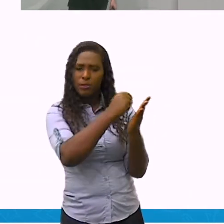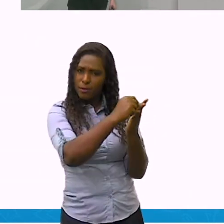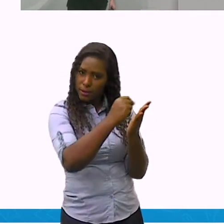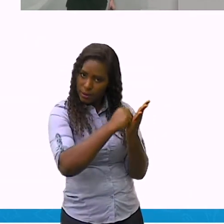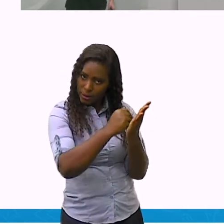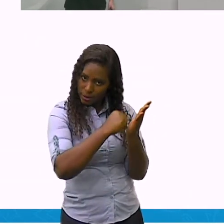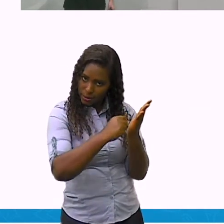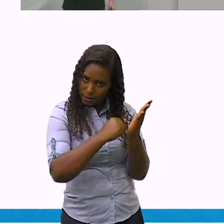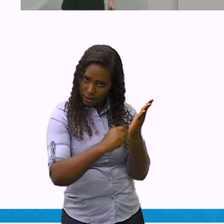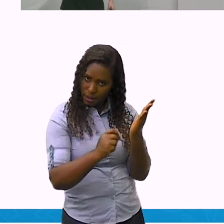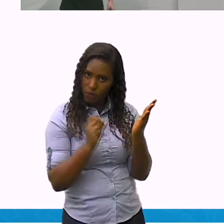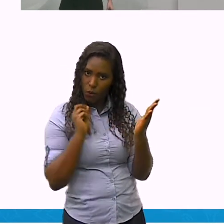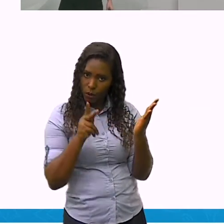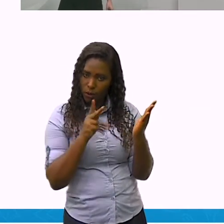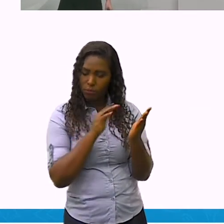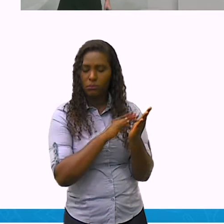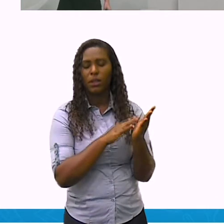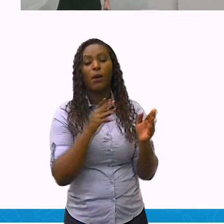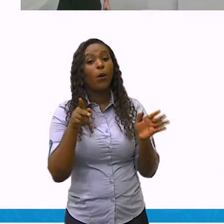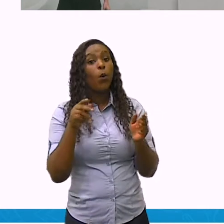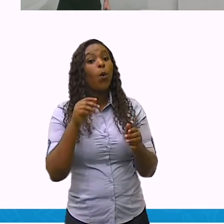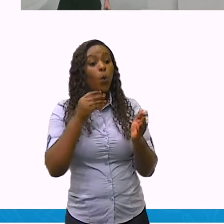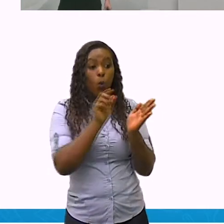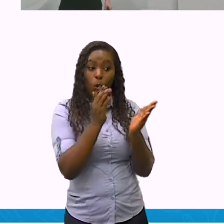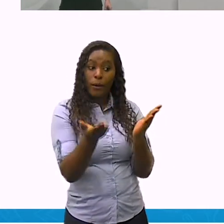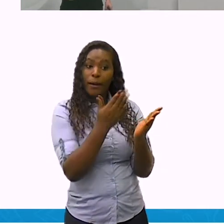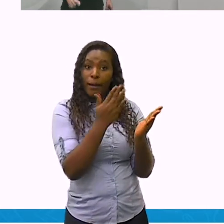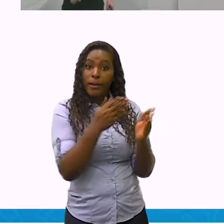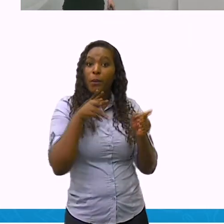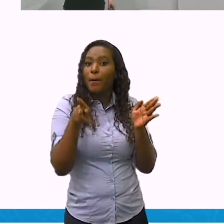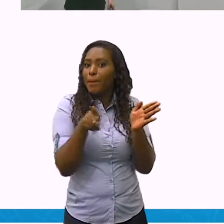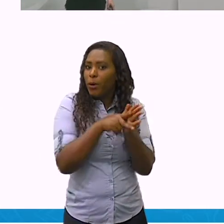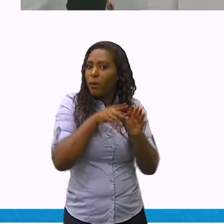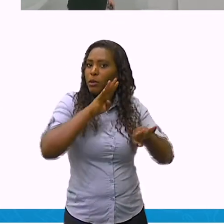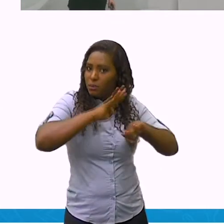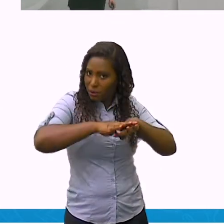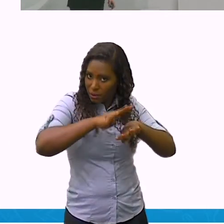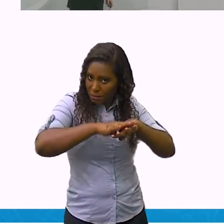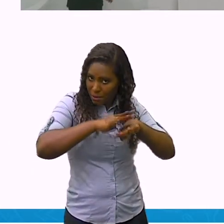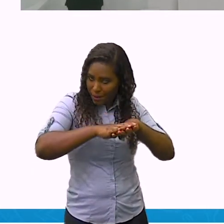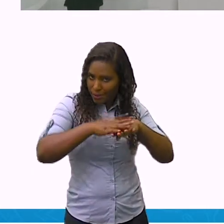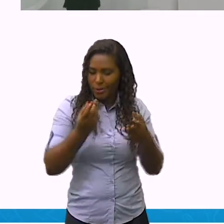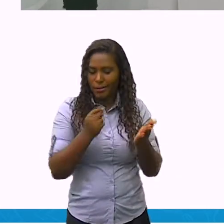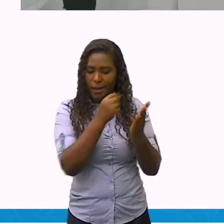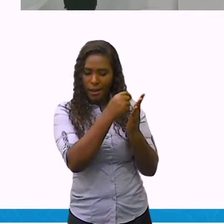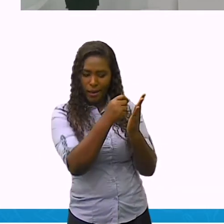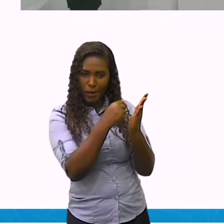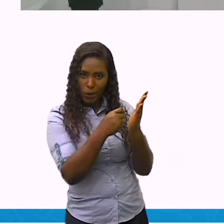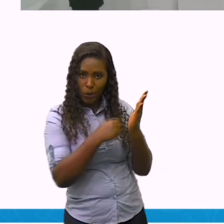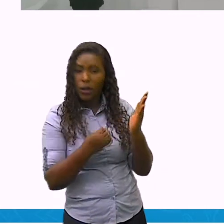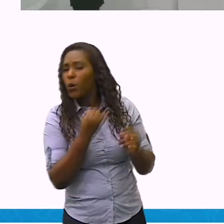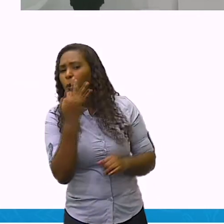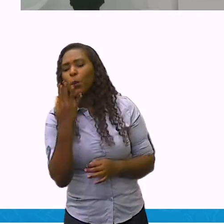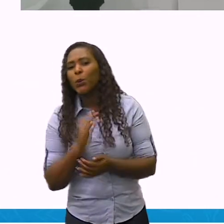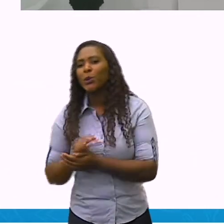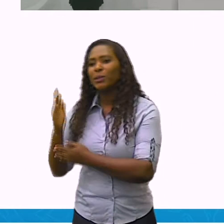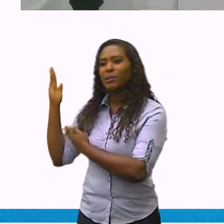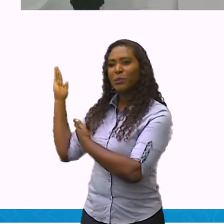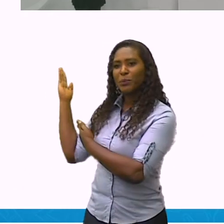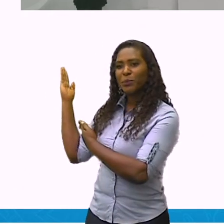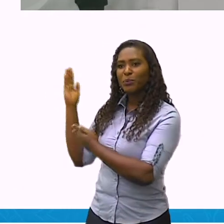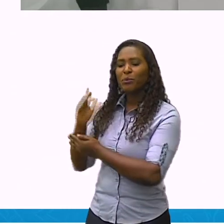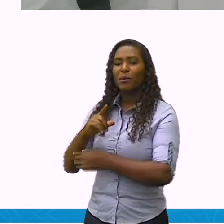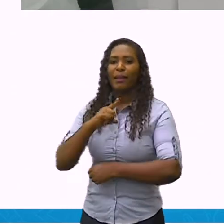Registre no caderno de matemática. Conte e anote. Nós temos aqui